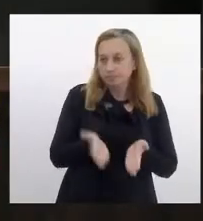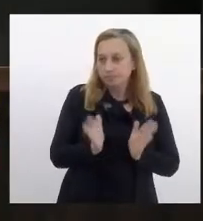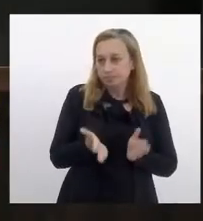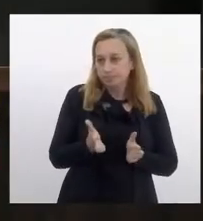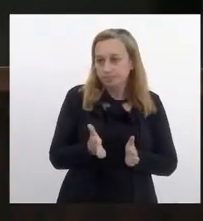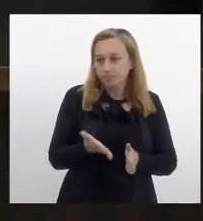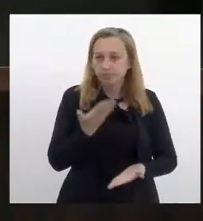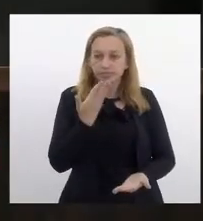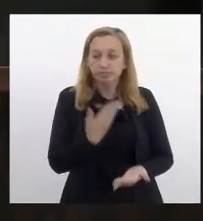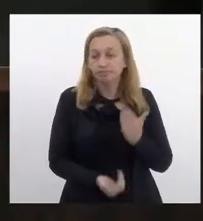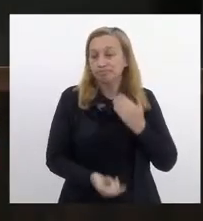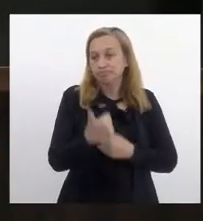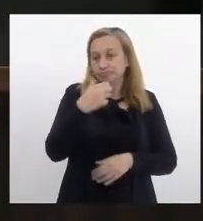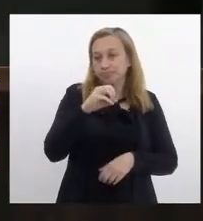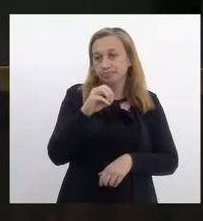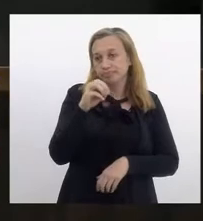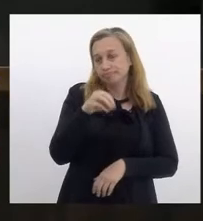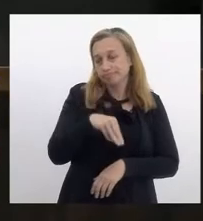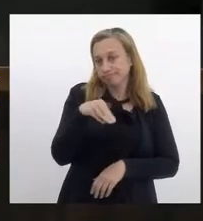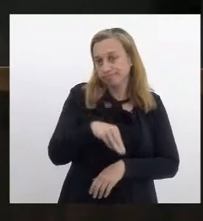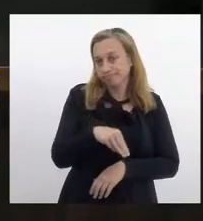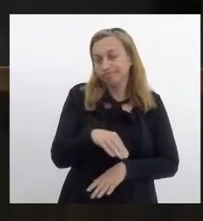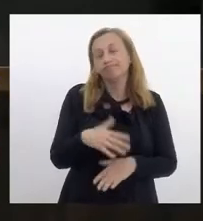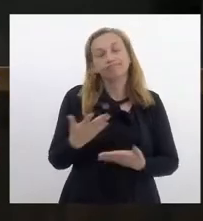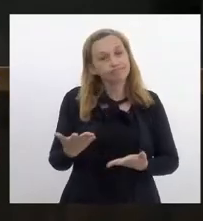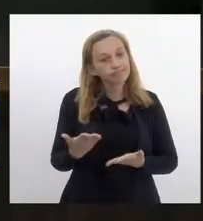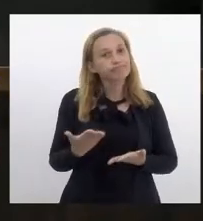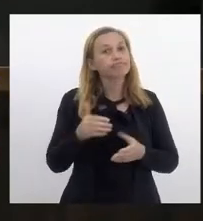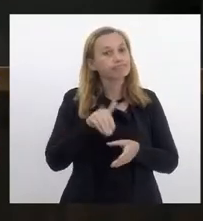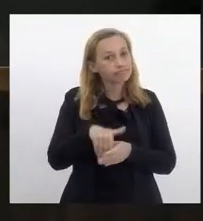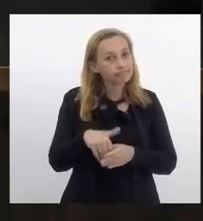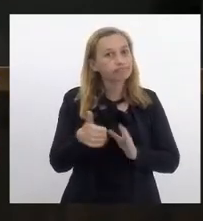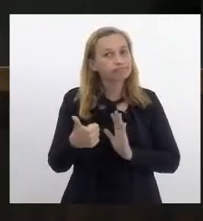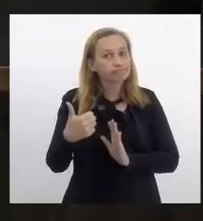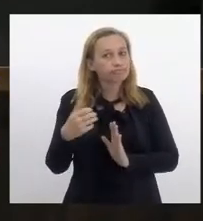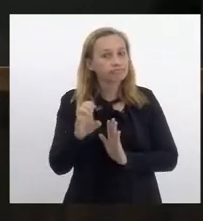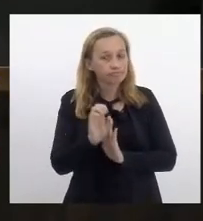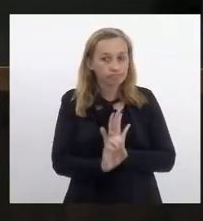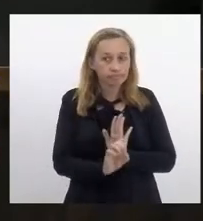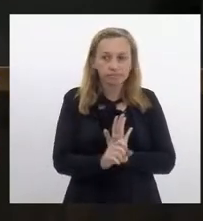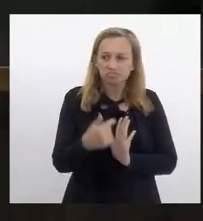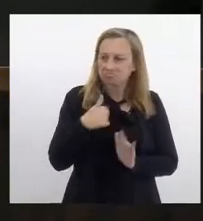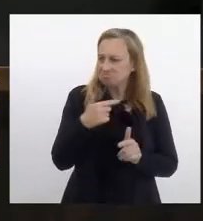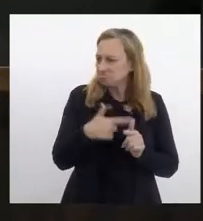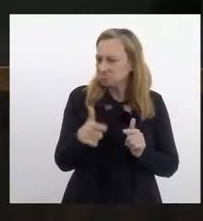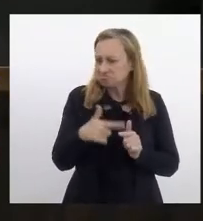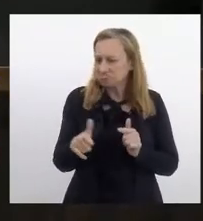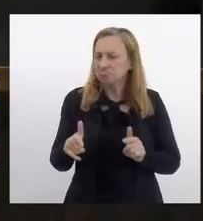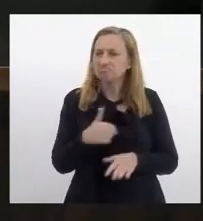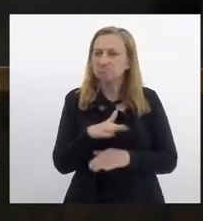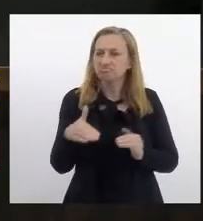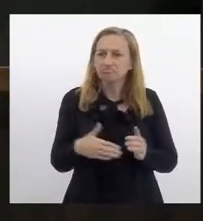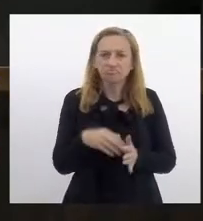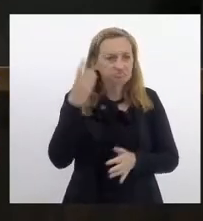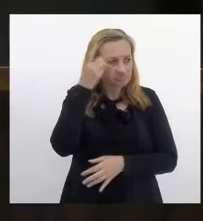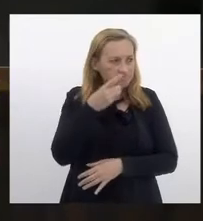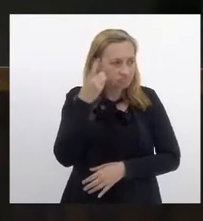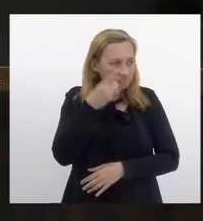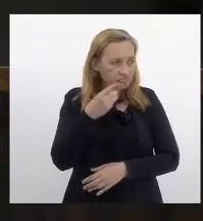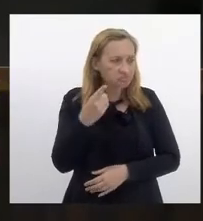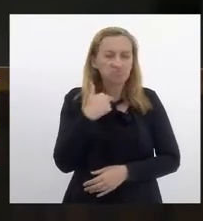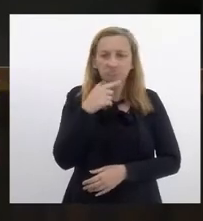Já perdemos 10 minutos. Mas eu não. Pode dar com emendas. Eu não tenho problema nenhum. Tem emendas de todos os parlamentares, eu não tenho